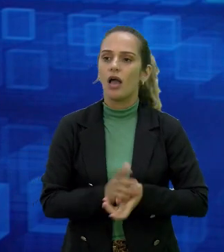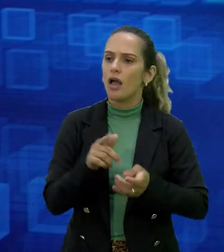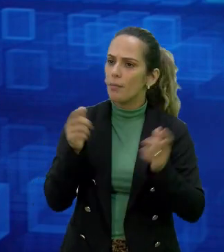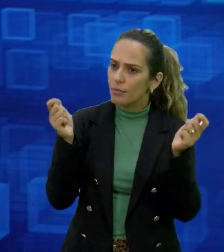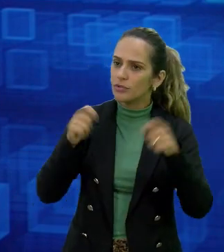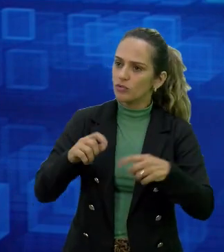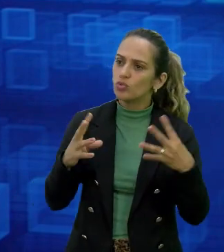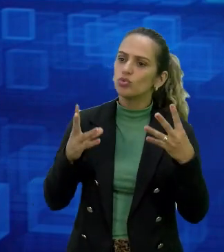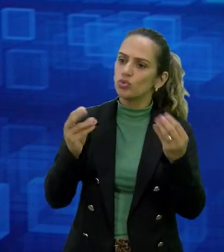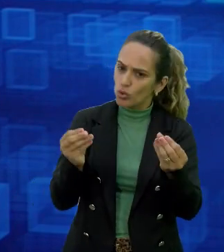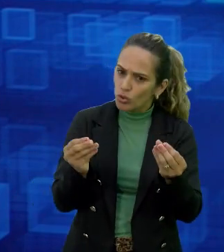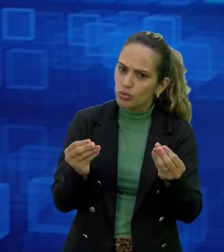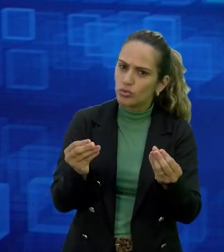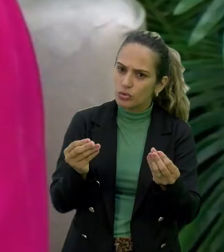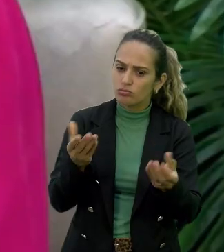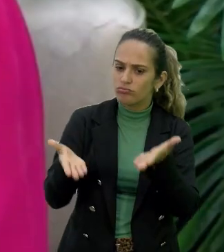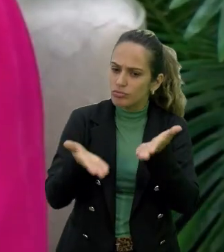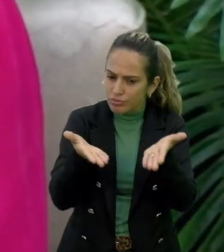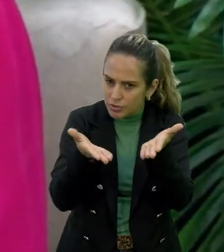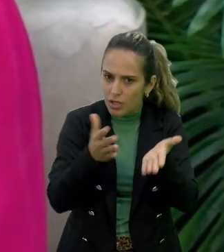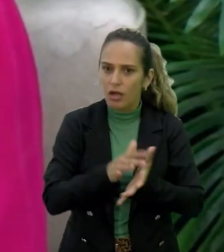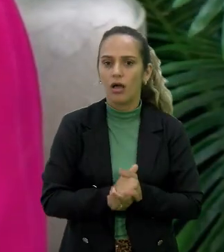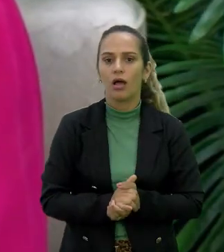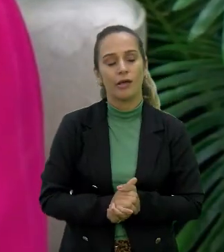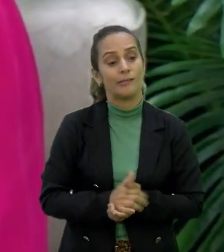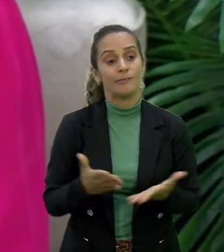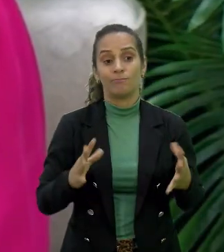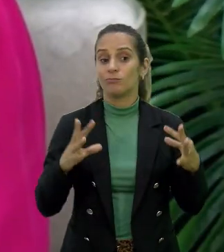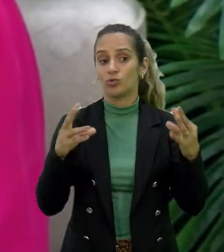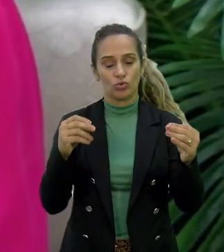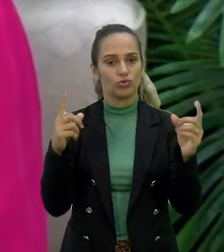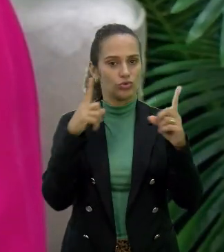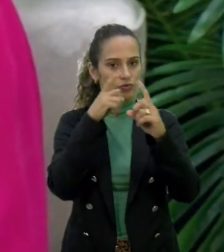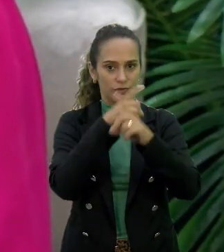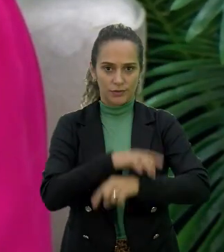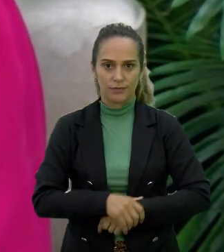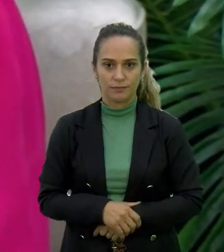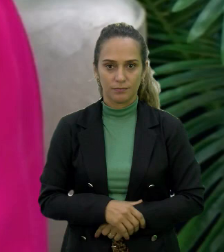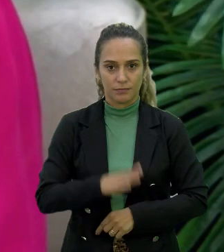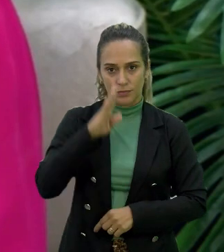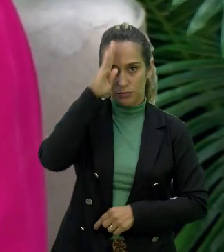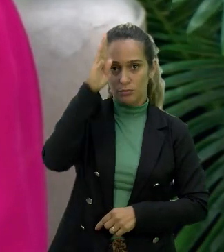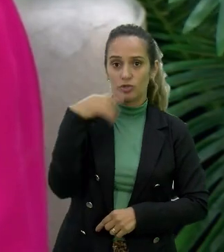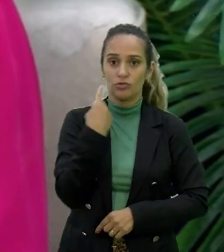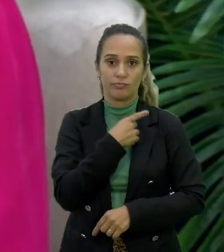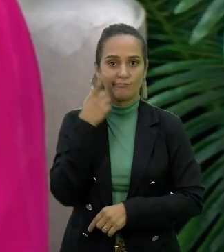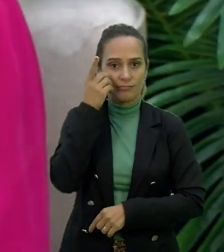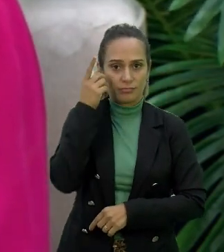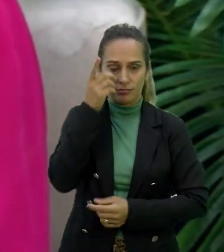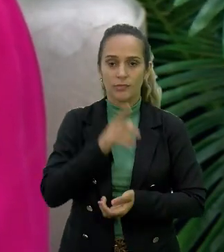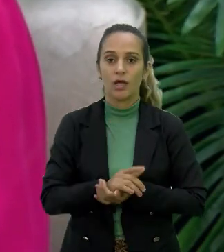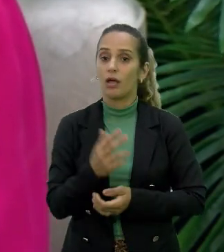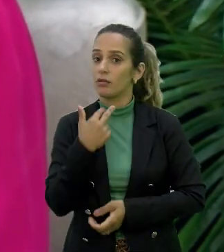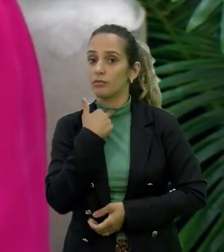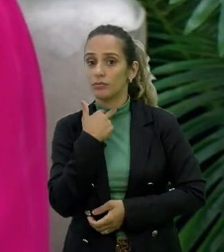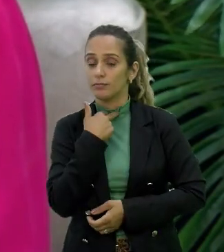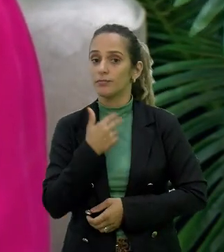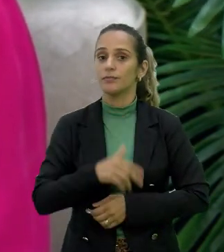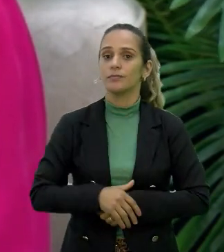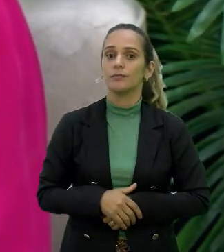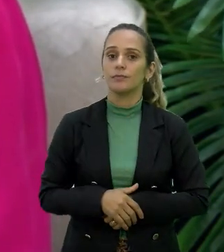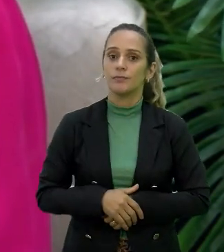possível atender todos esses segmentos assim é tudo muito difícil é claro principalmente a gente como parlamentar a gente não